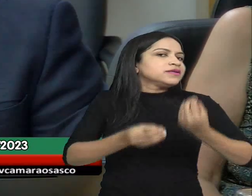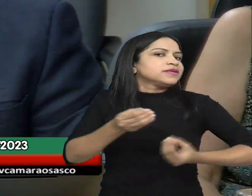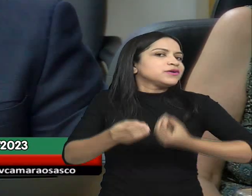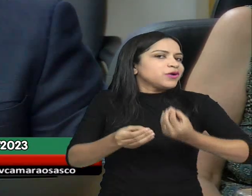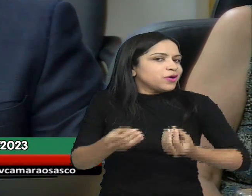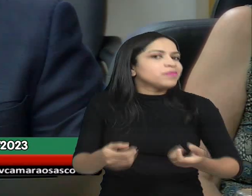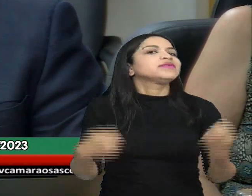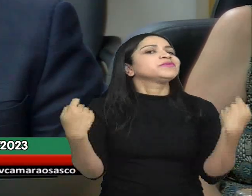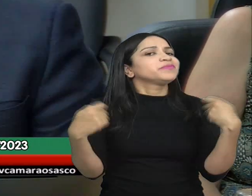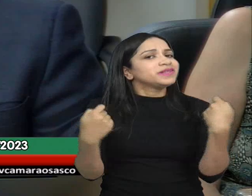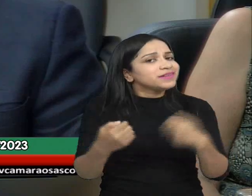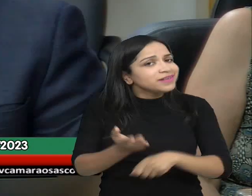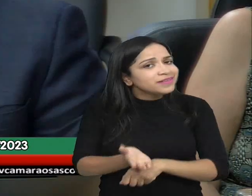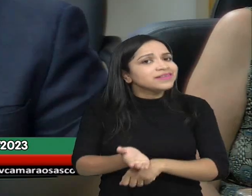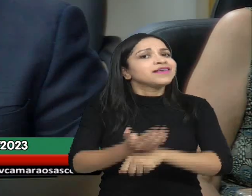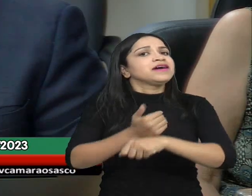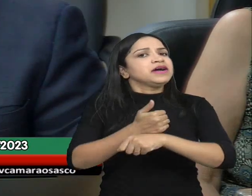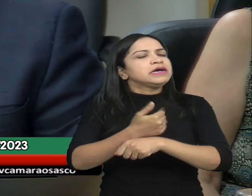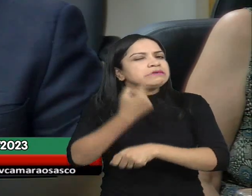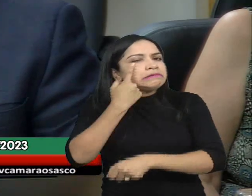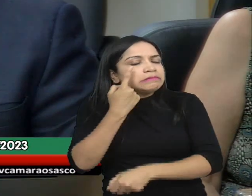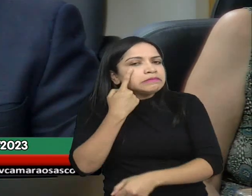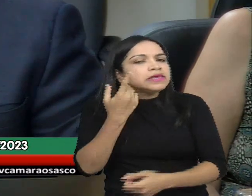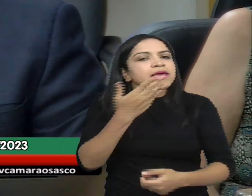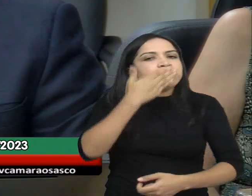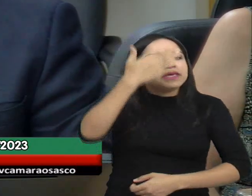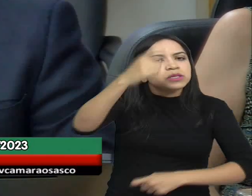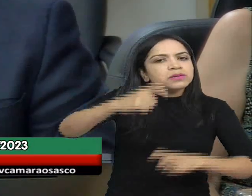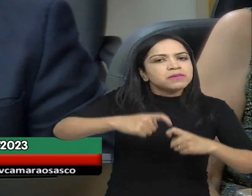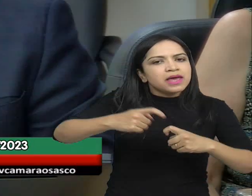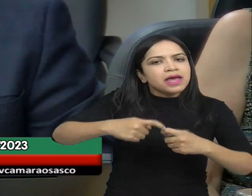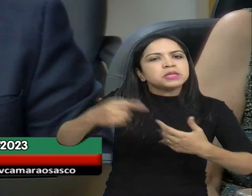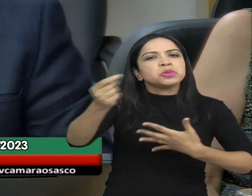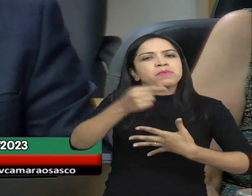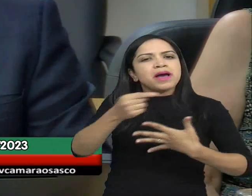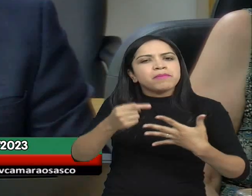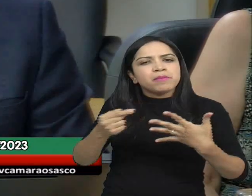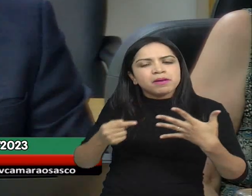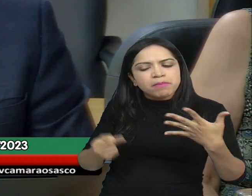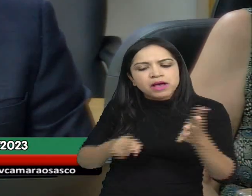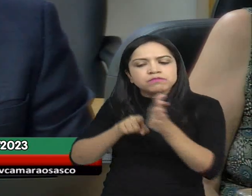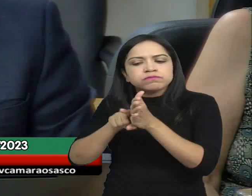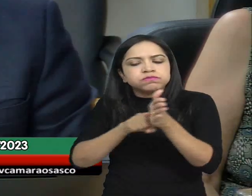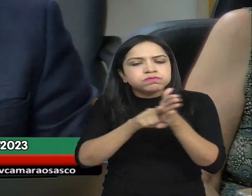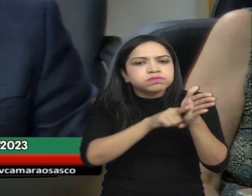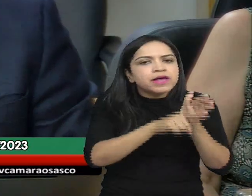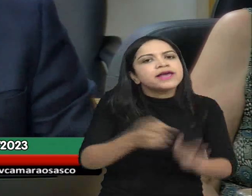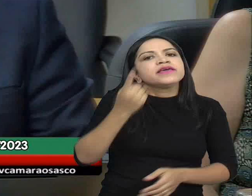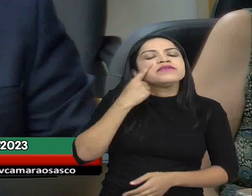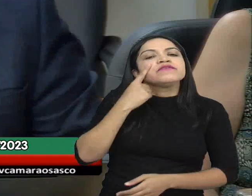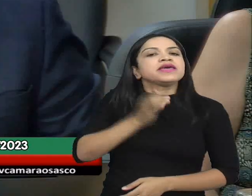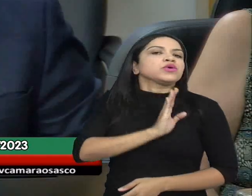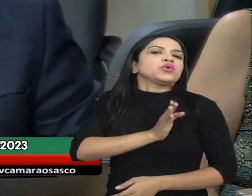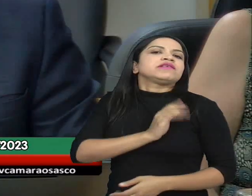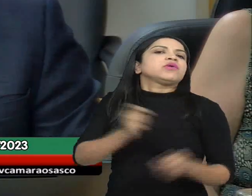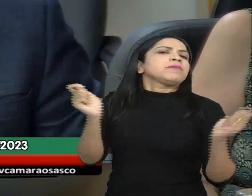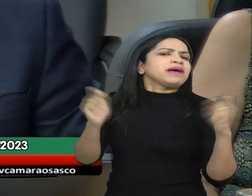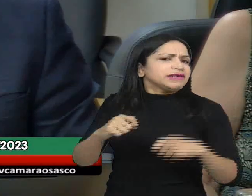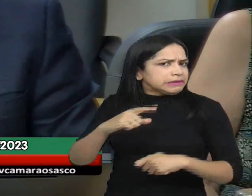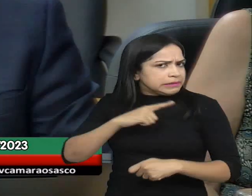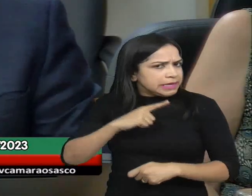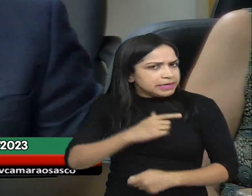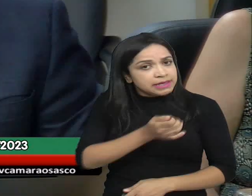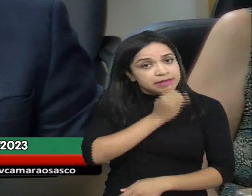paciente que está fazendo a investigação inicial a um teste de capacidade, que é correr numa esteira,